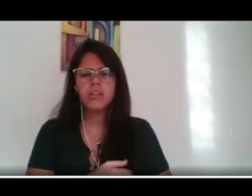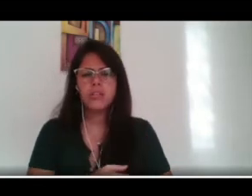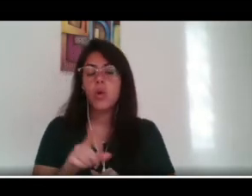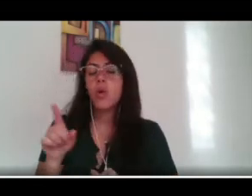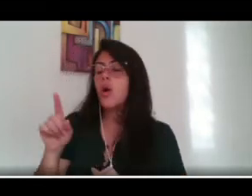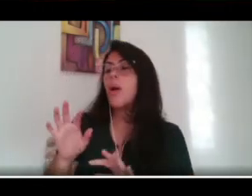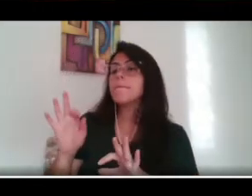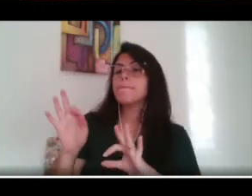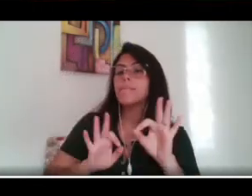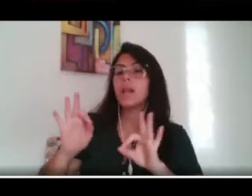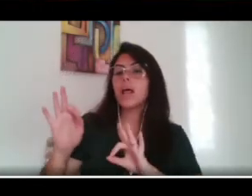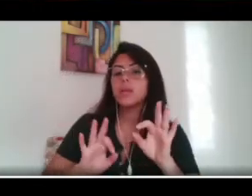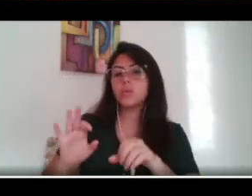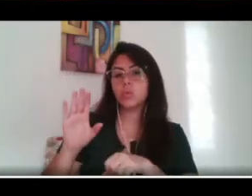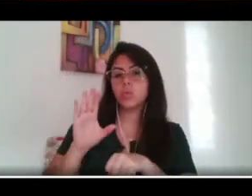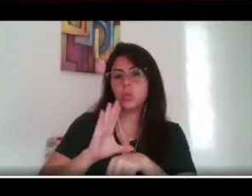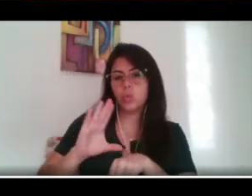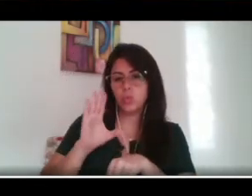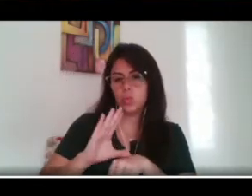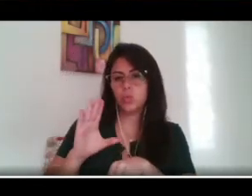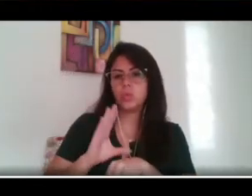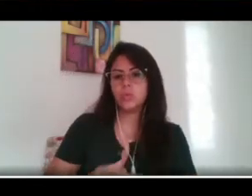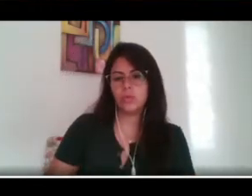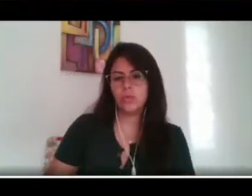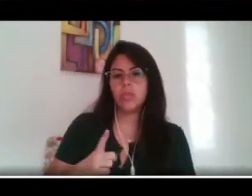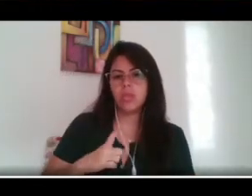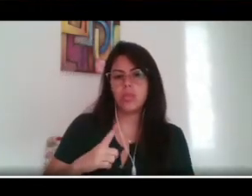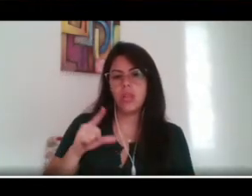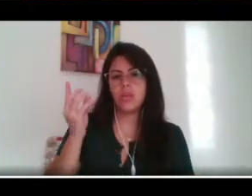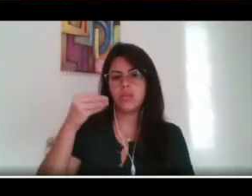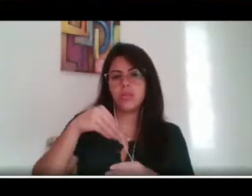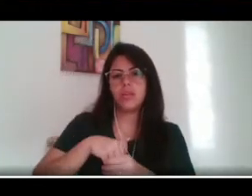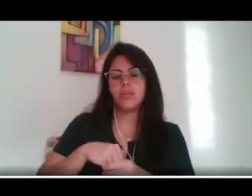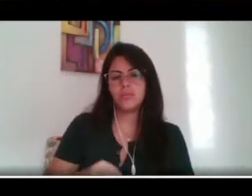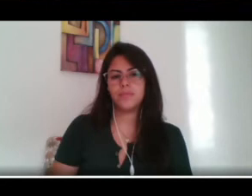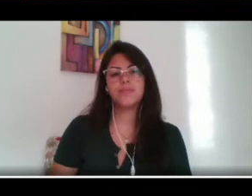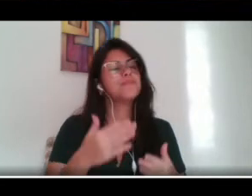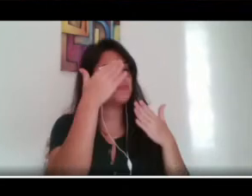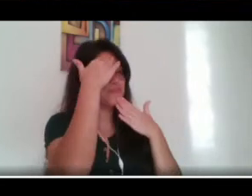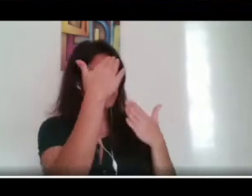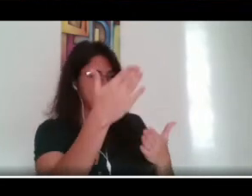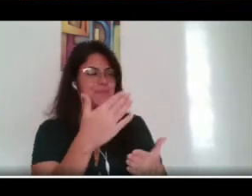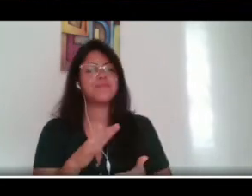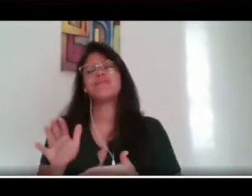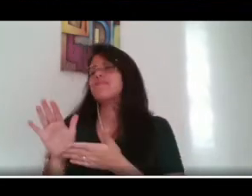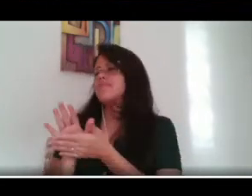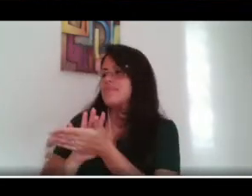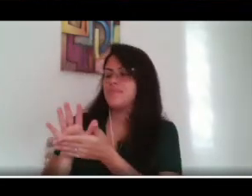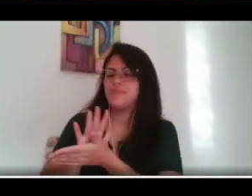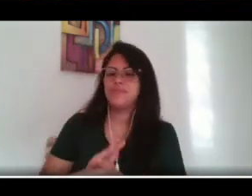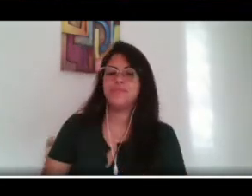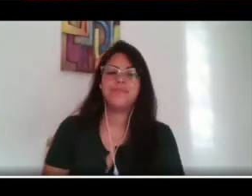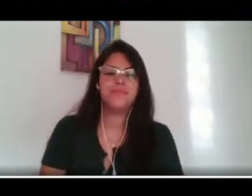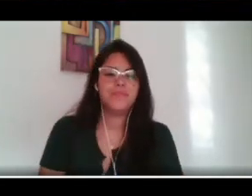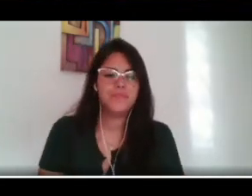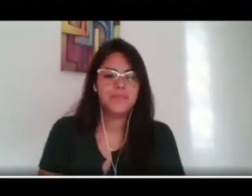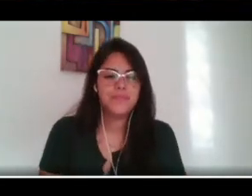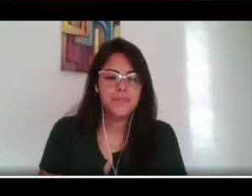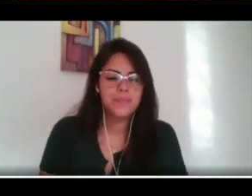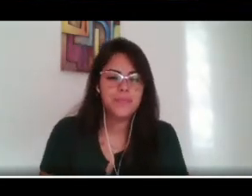Obrigado. Nada. Então, vamos lá. É recesso, né, Juliana? Isso